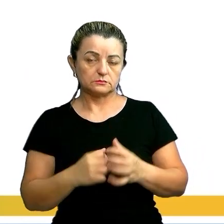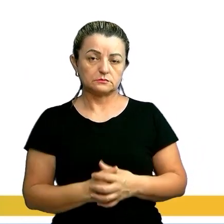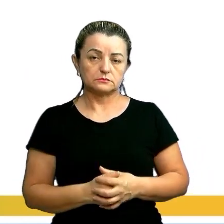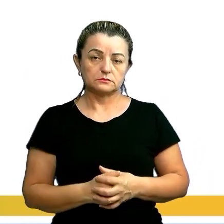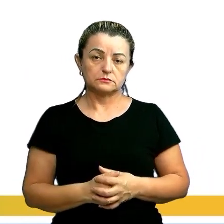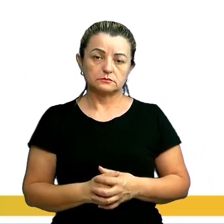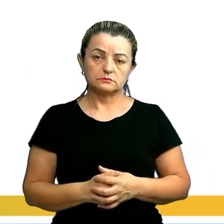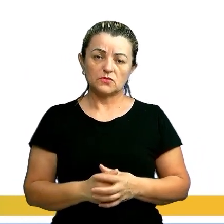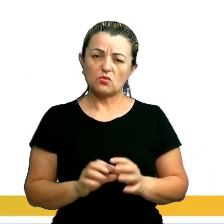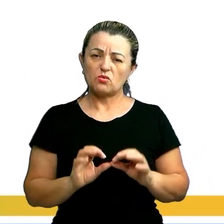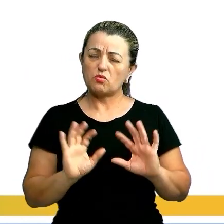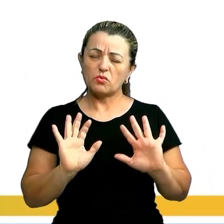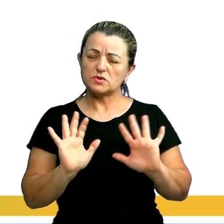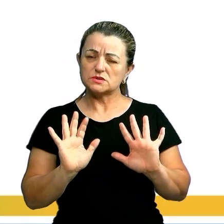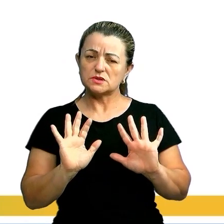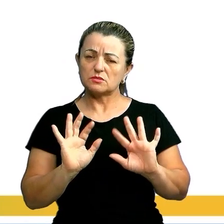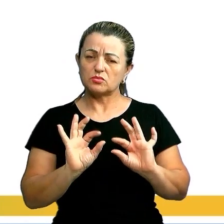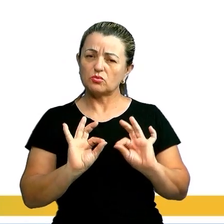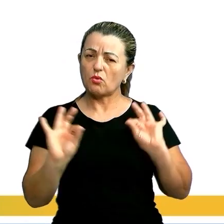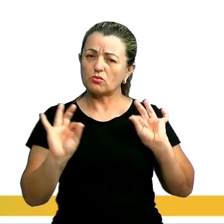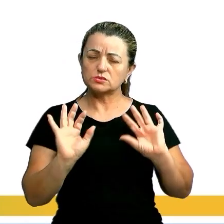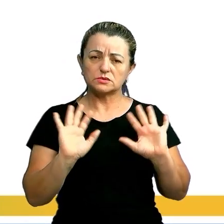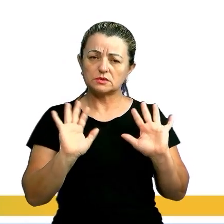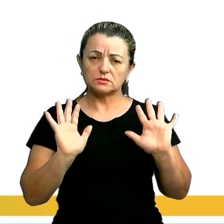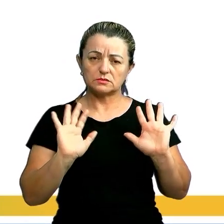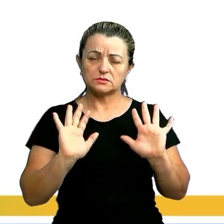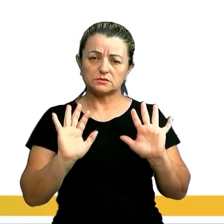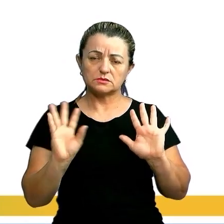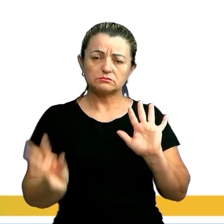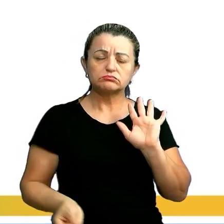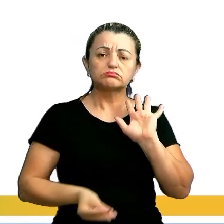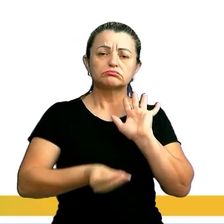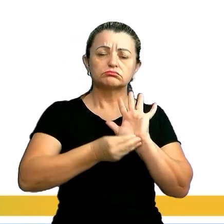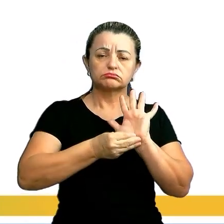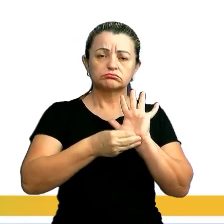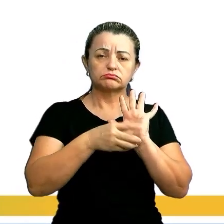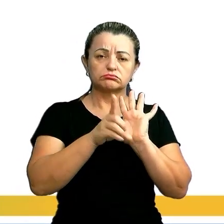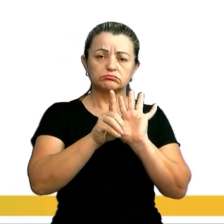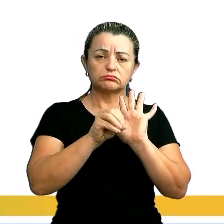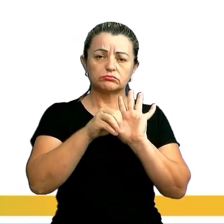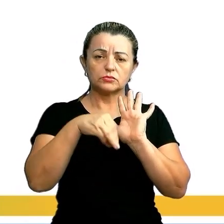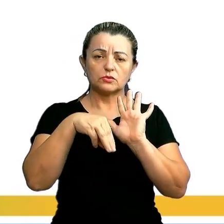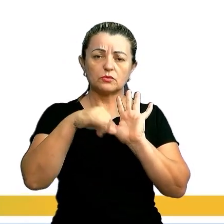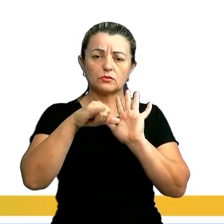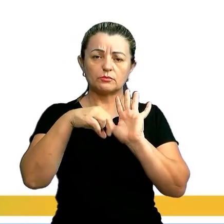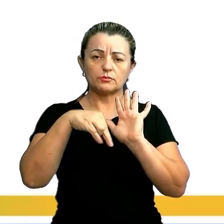não muito distante de Linneu. Agora, domínio não, foi acrescido agora,